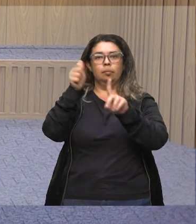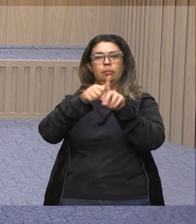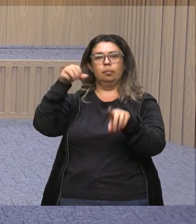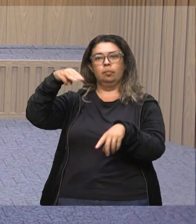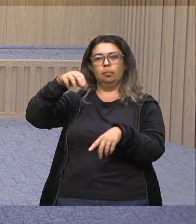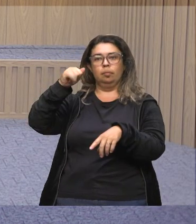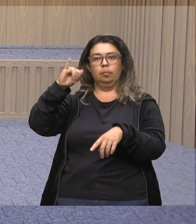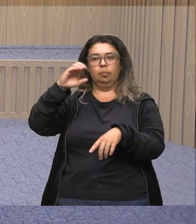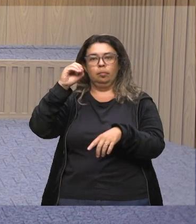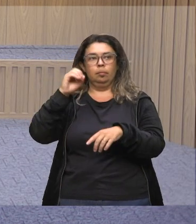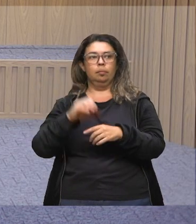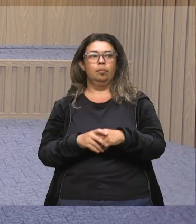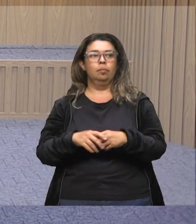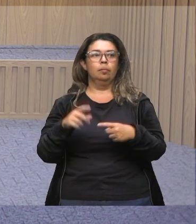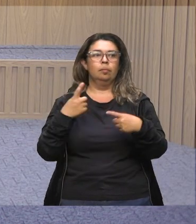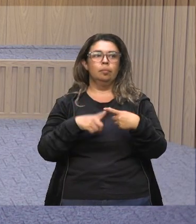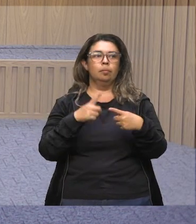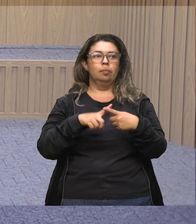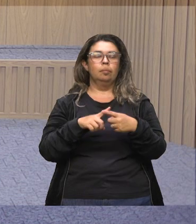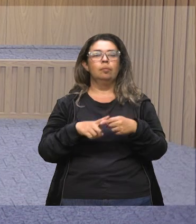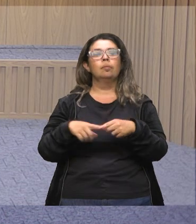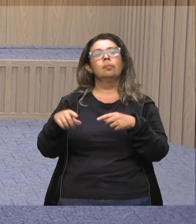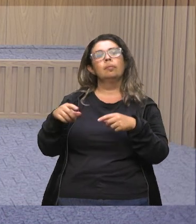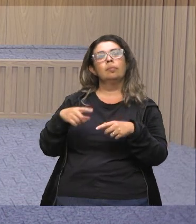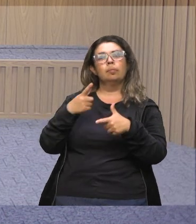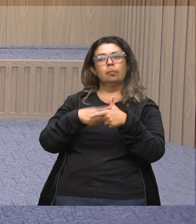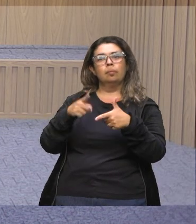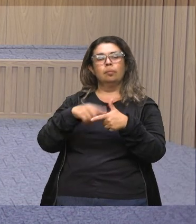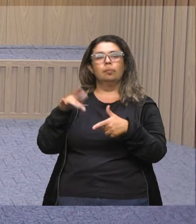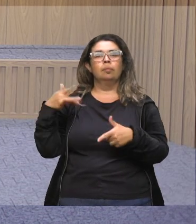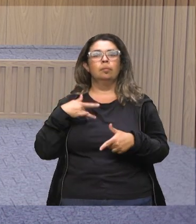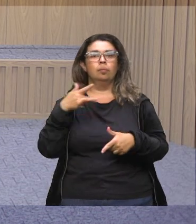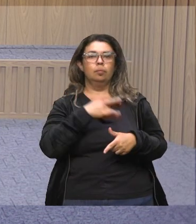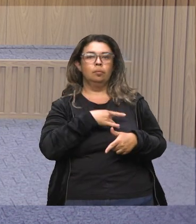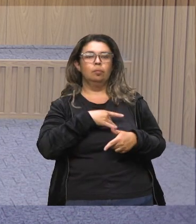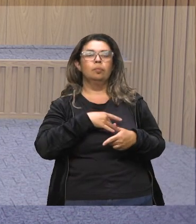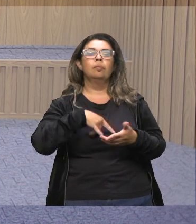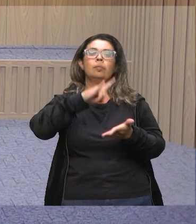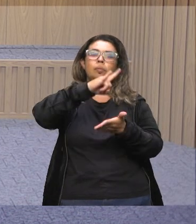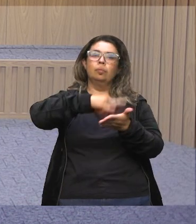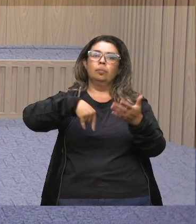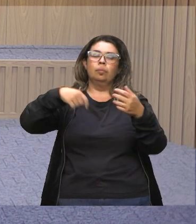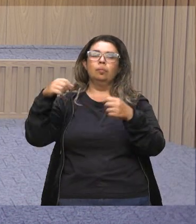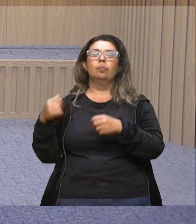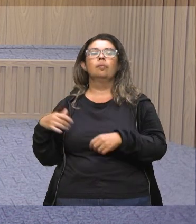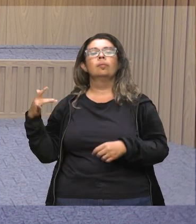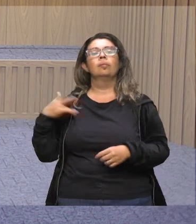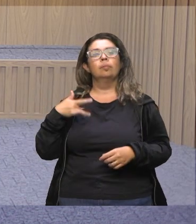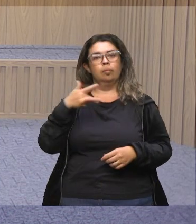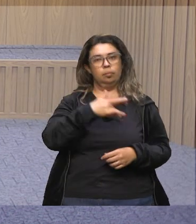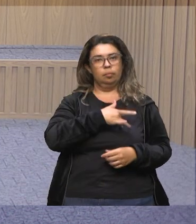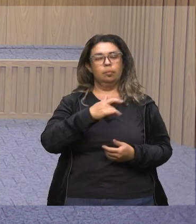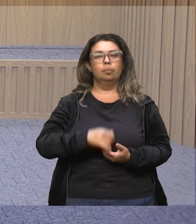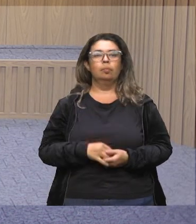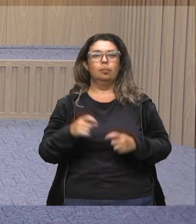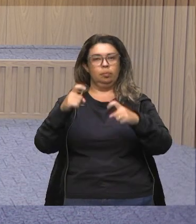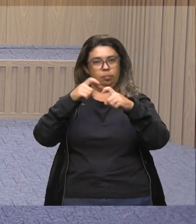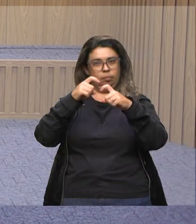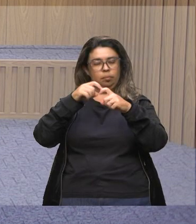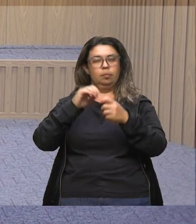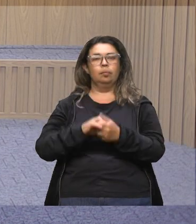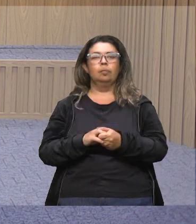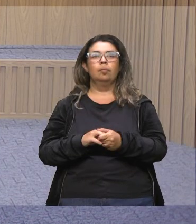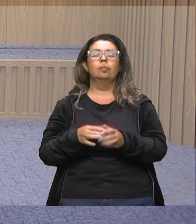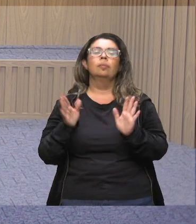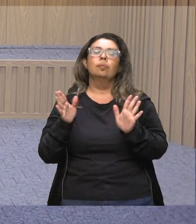motivos pessoais devido ao fato de tratamento de saúde conforme atestado médico protocolado em seu prontuário funcional. Na oportunidade,